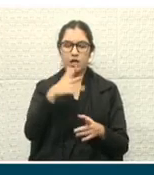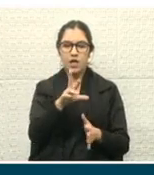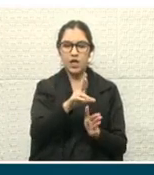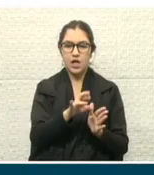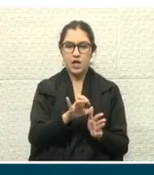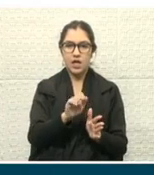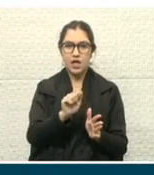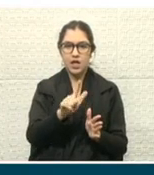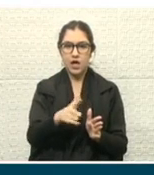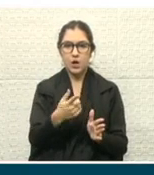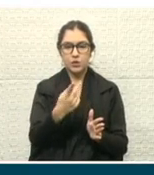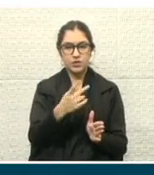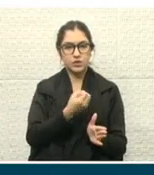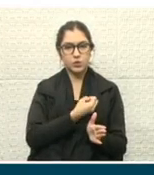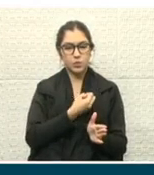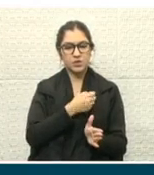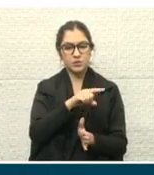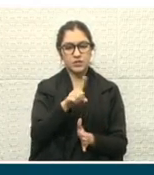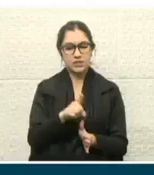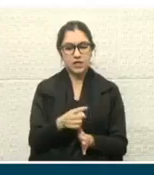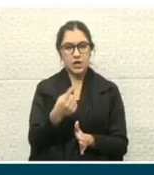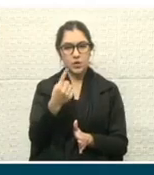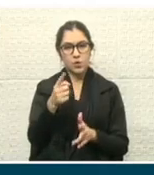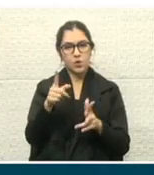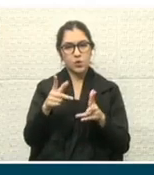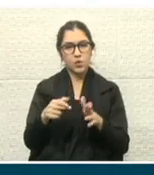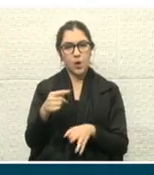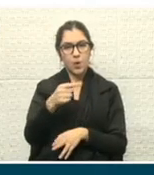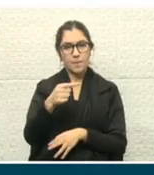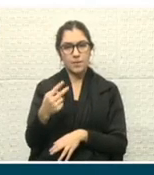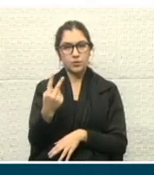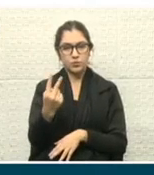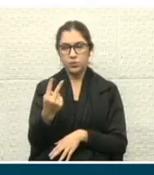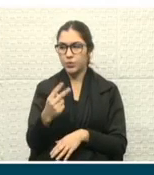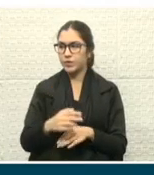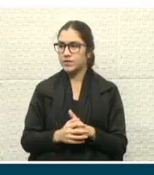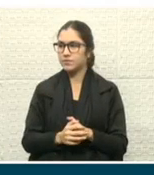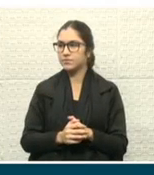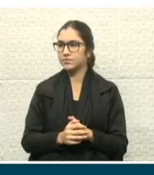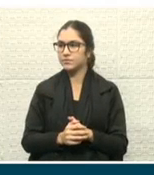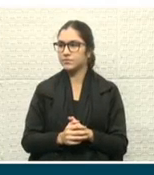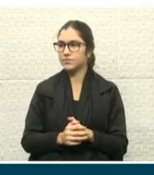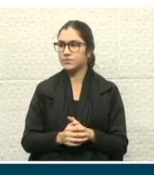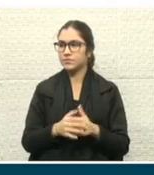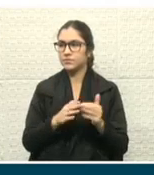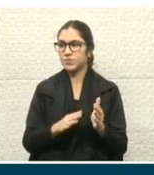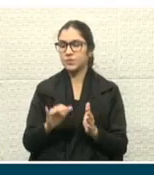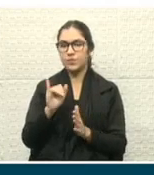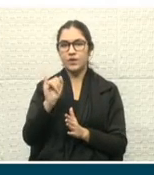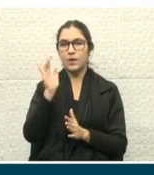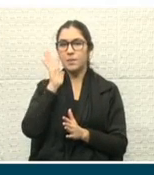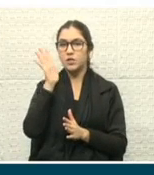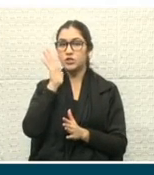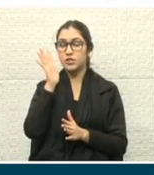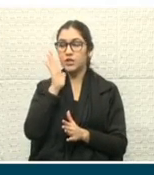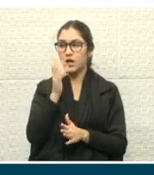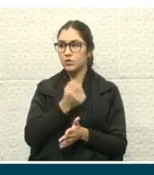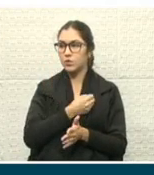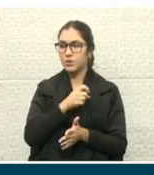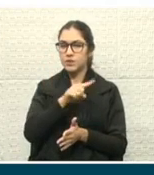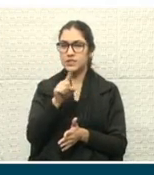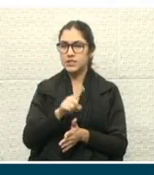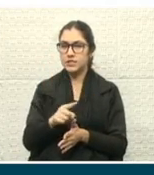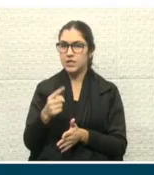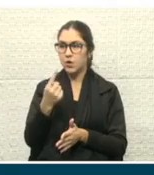real deste número Z1 é igual a menos 2 e a parte imaginária deste número